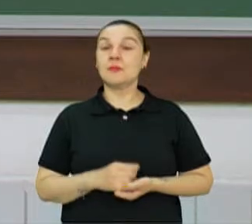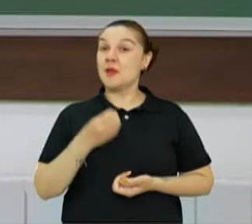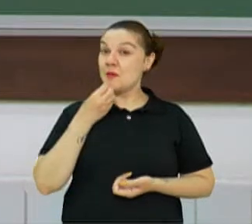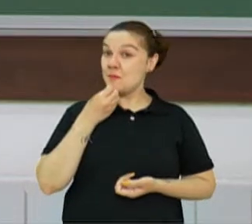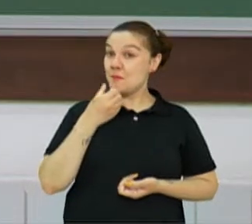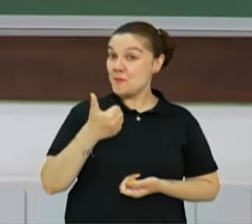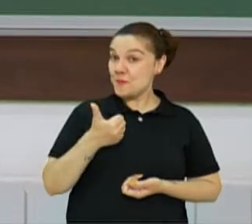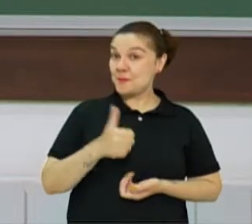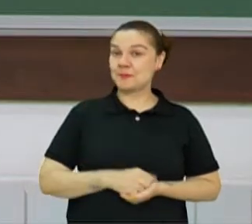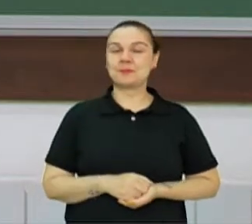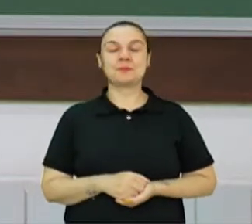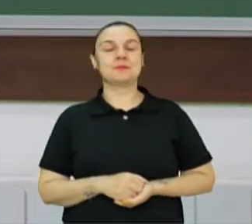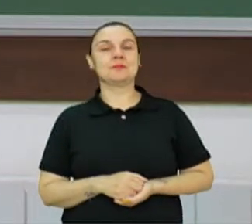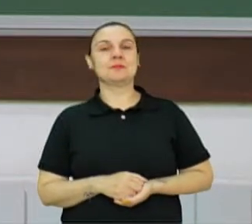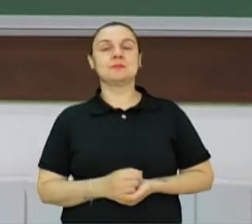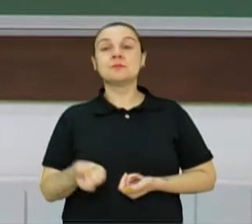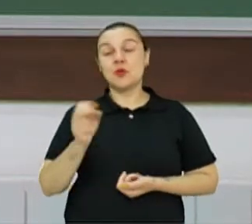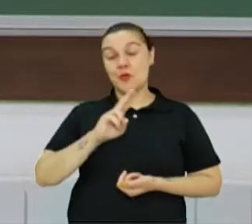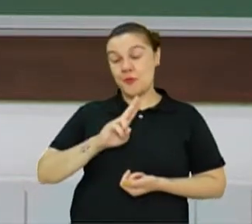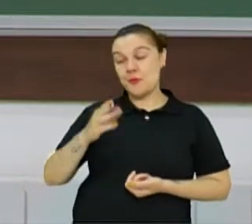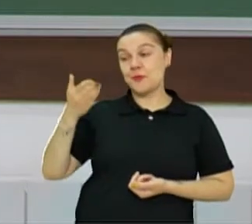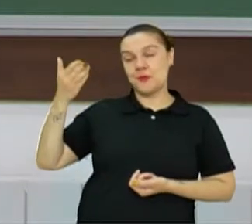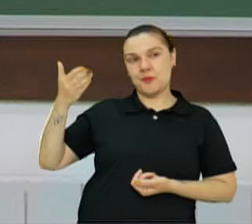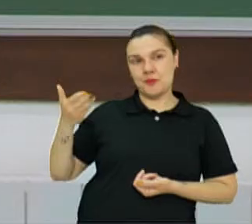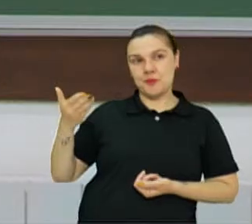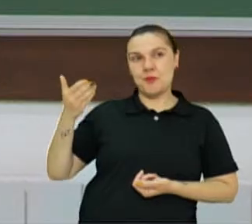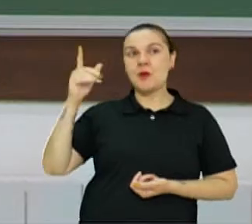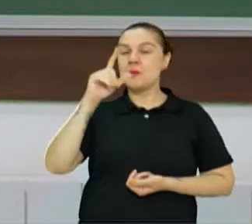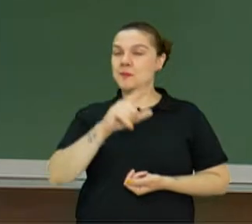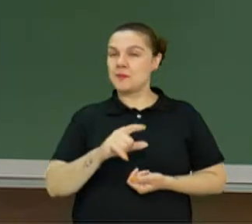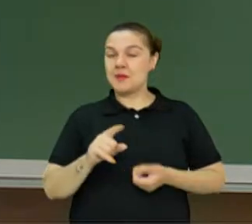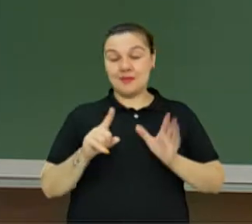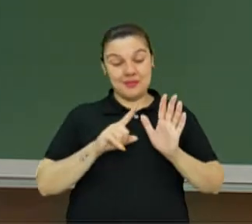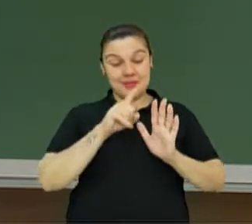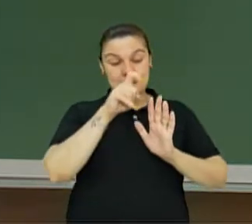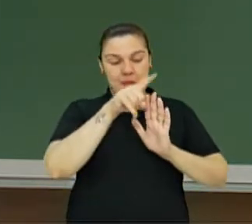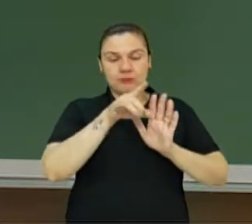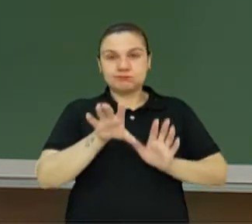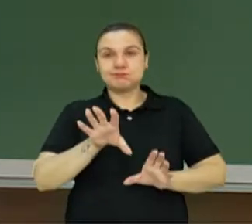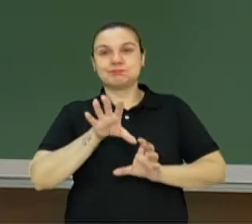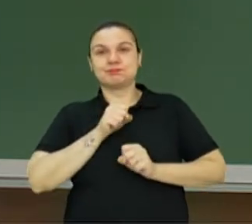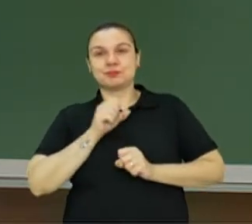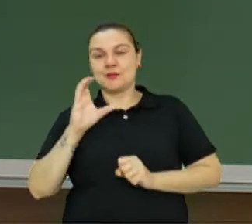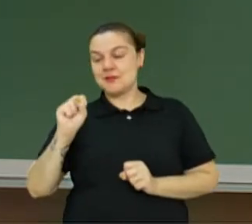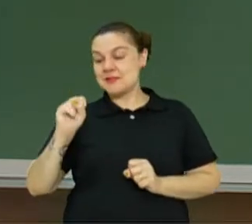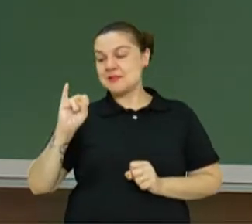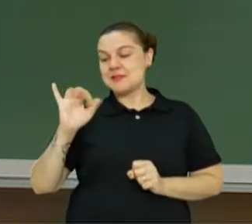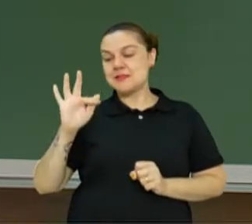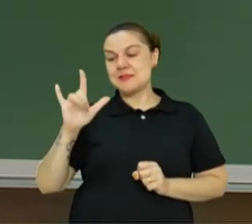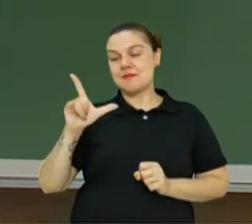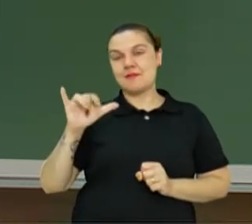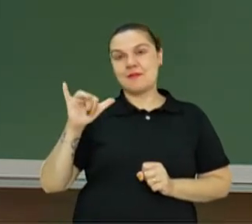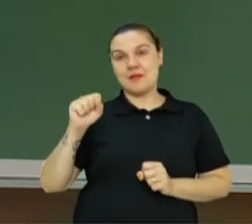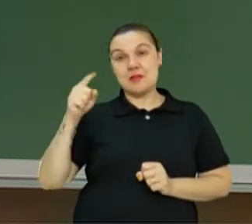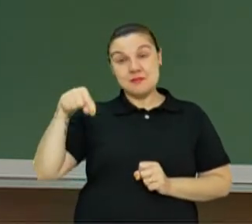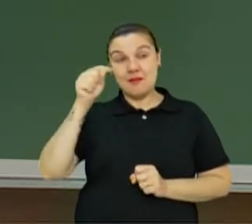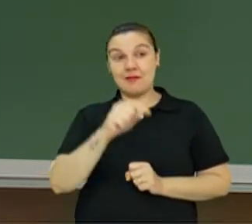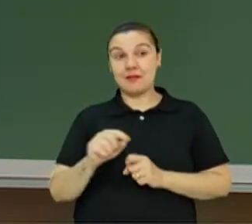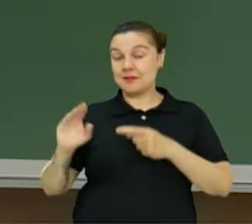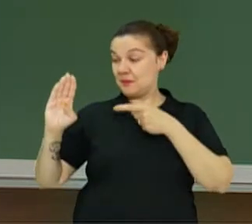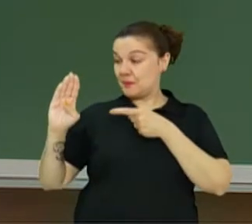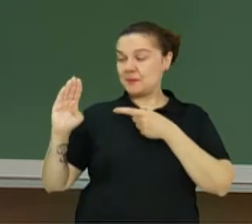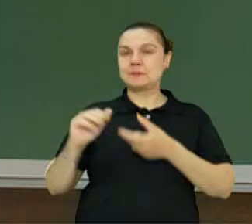Muito bem, então o nome científico da bactéria causadora da sífilis é Treponema